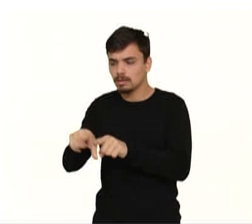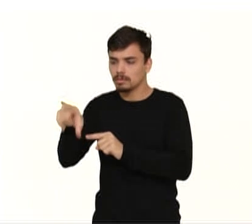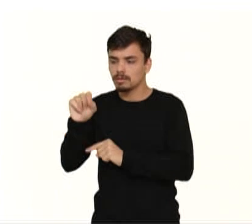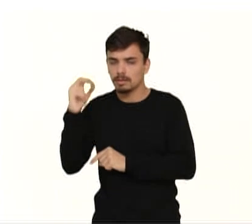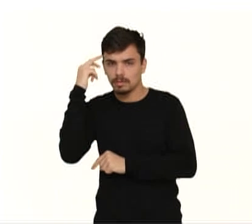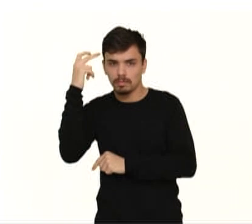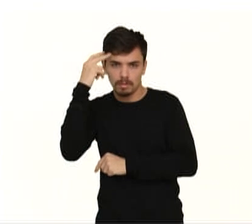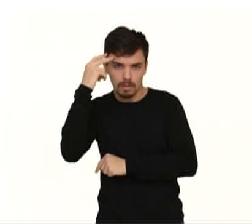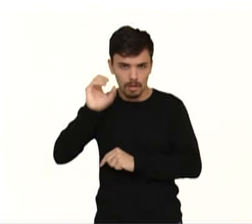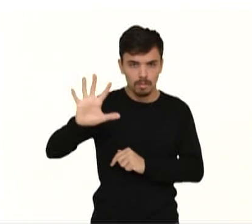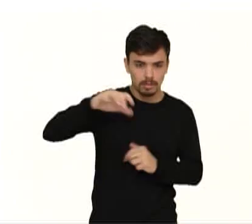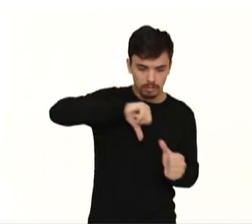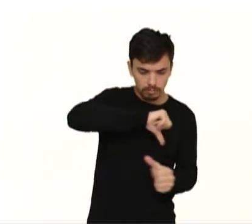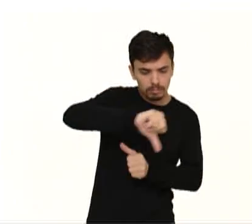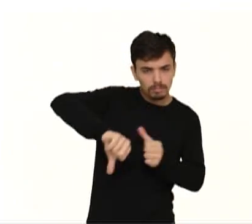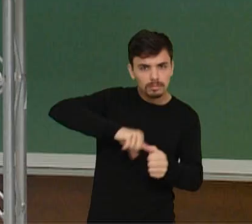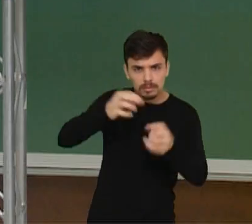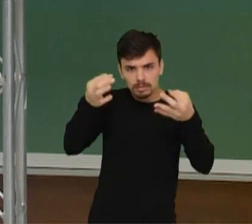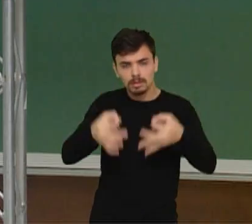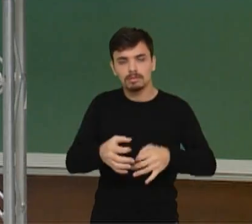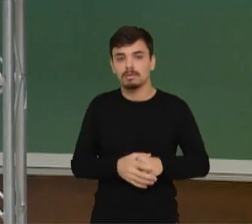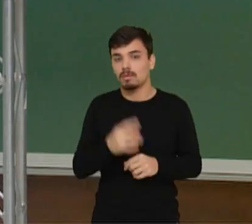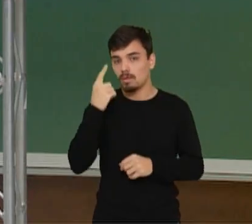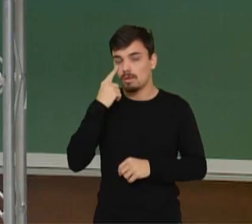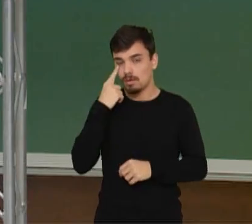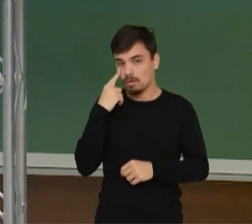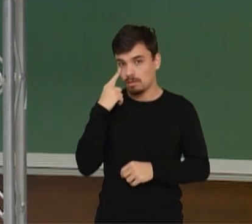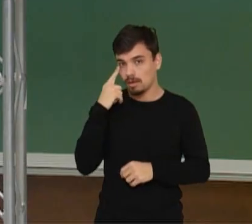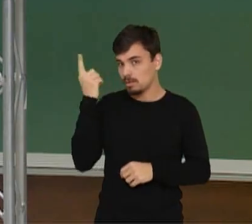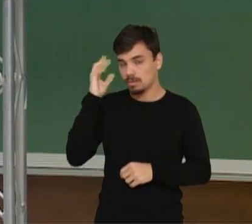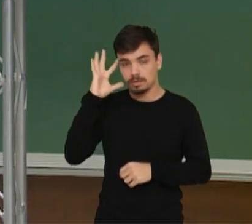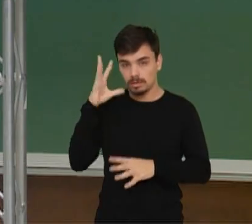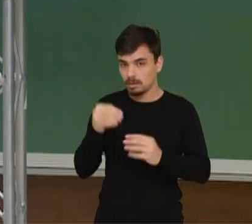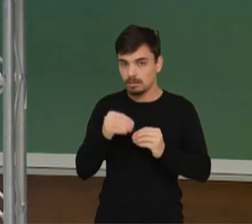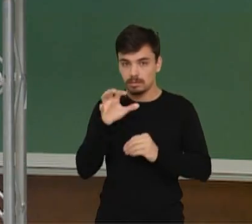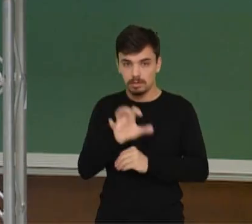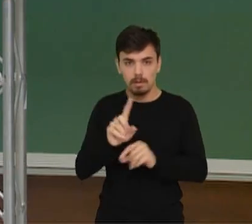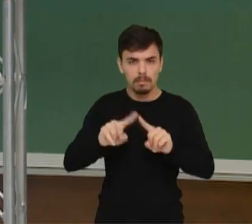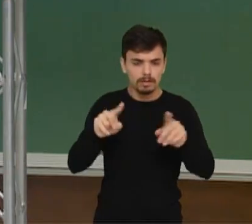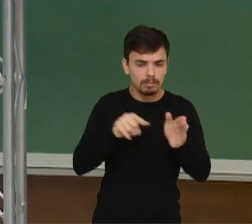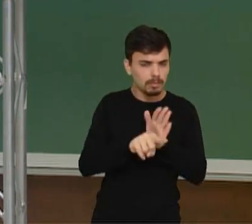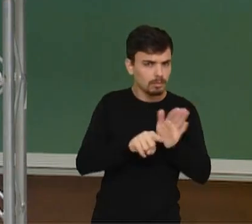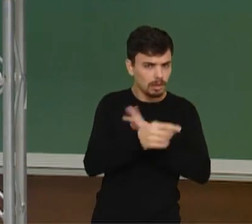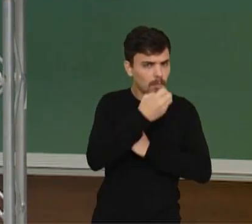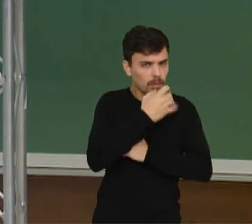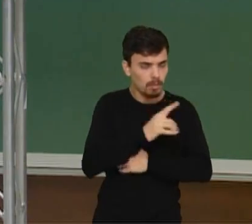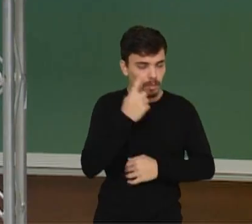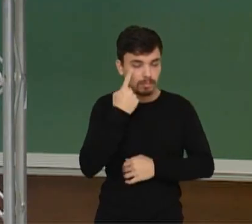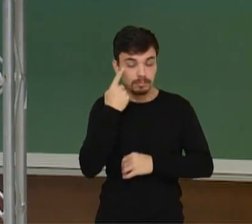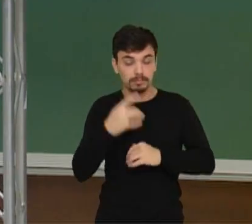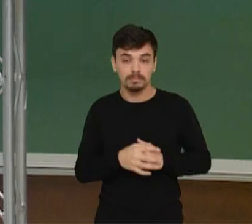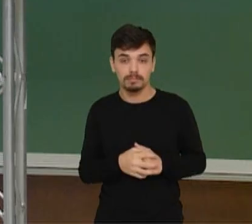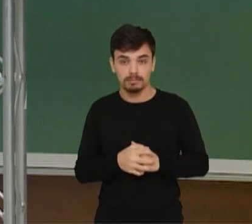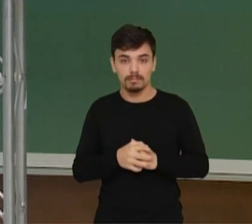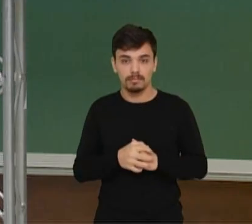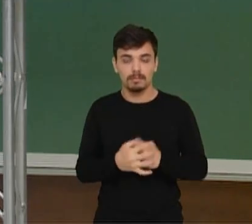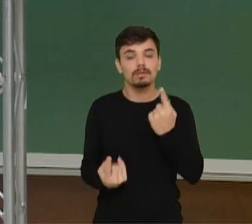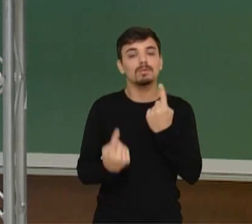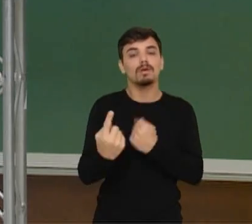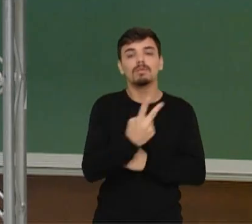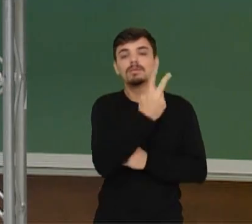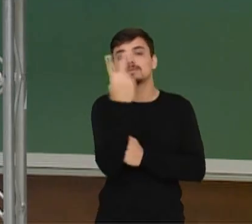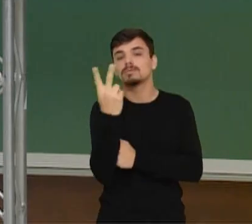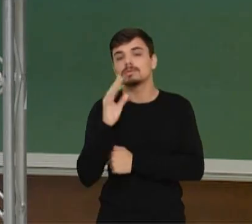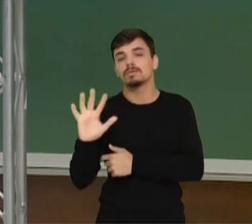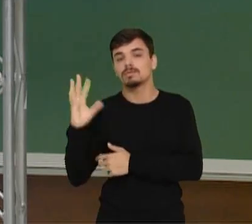Maicon Ribeiro. Provavelmente o Maicon já entendeu que não é bem assim, né? Mas a pergunta tá boa, por isso que eu coloquei aqui. Quais são as duas coisas que causam